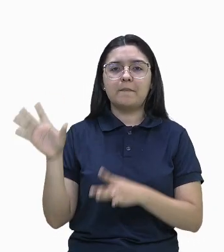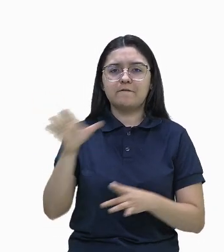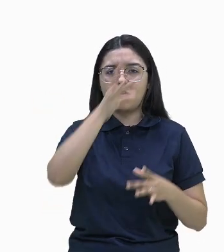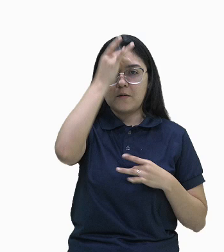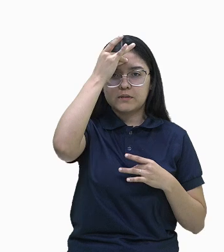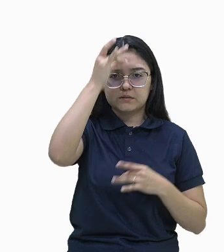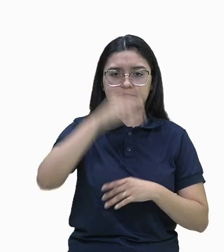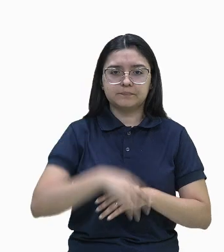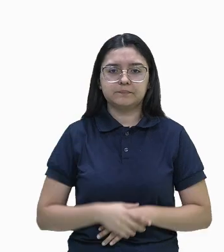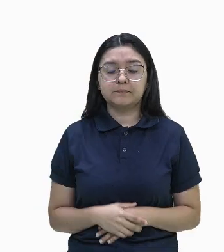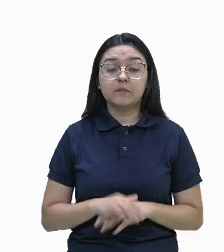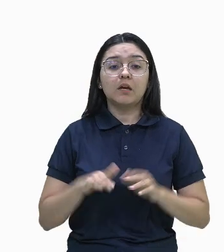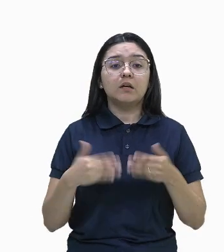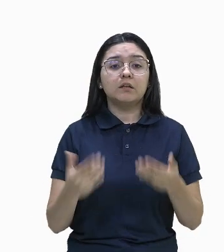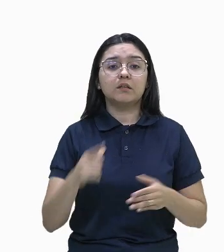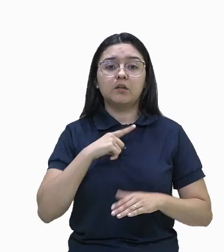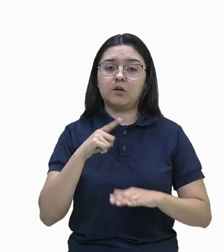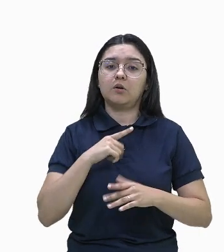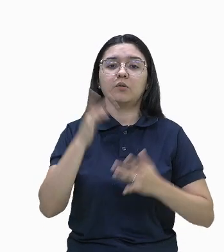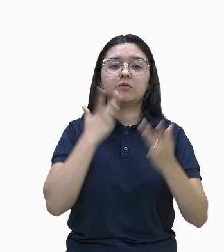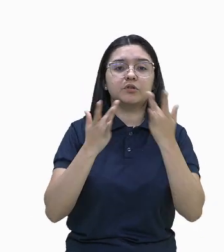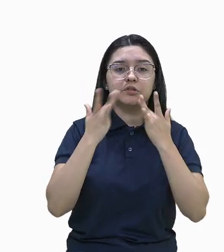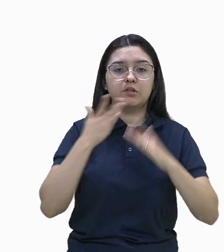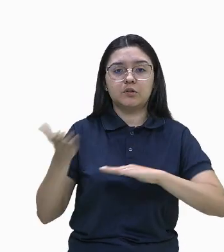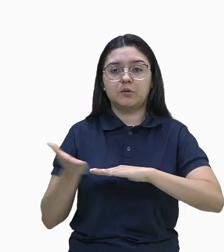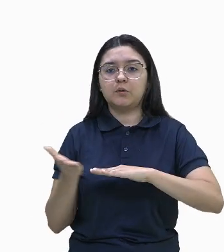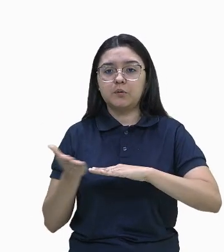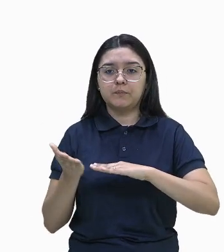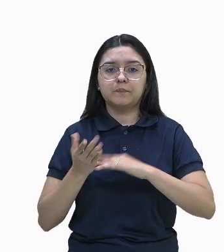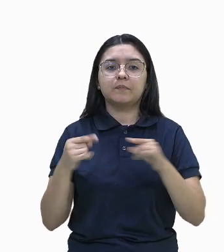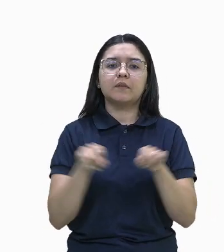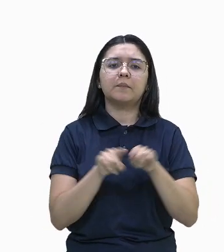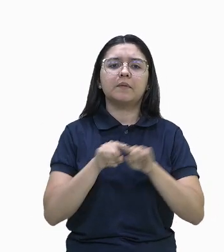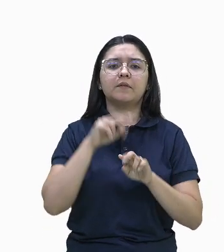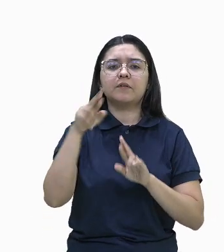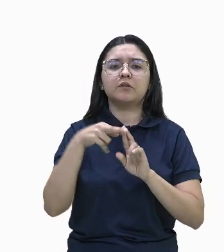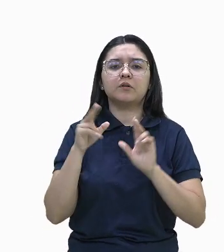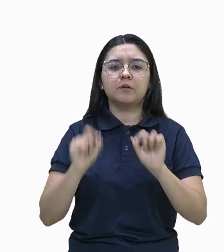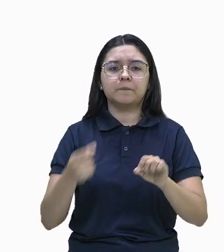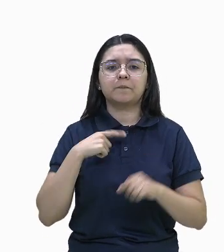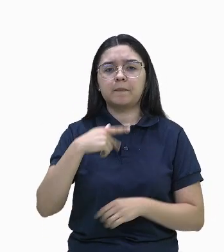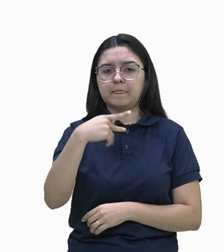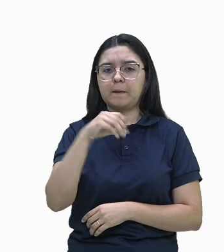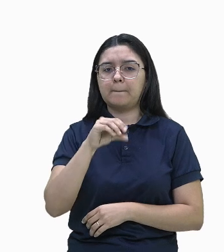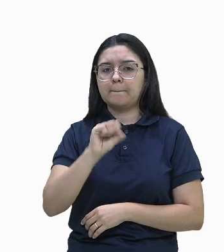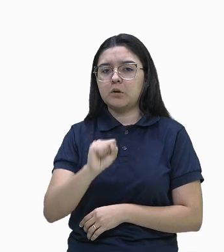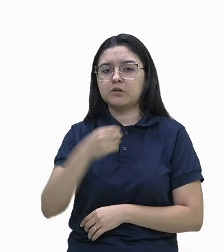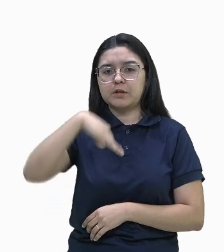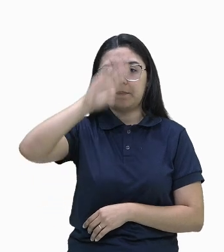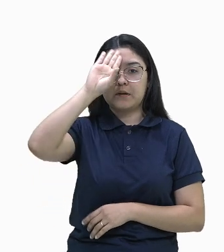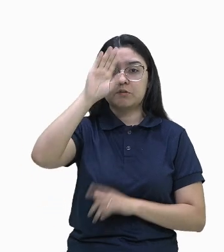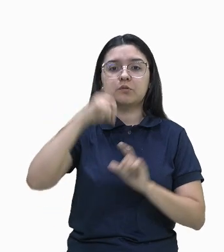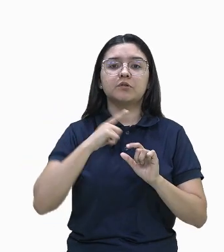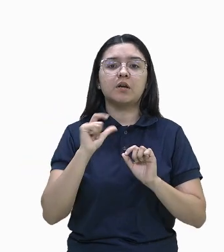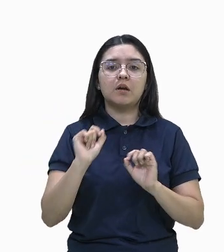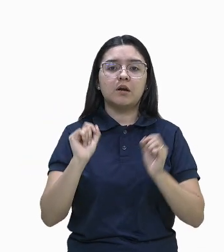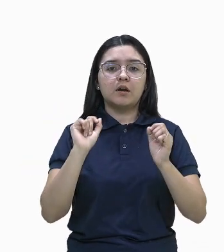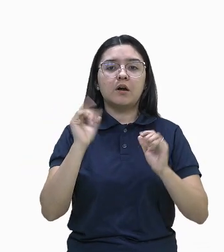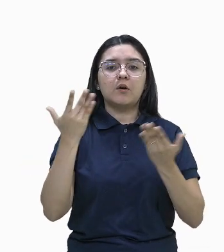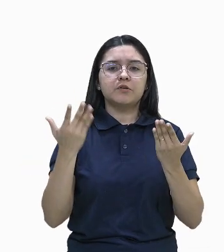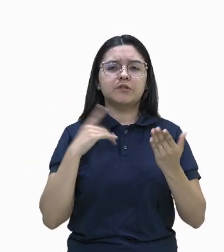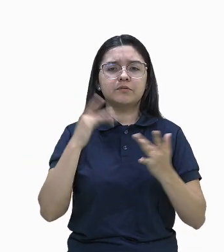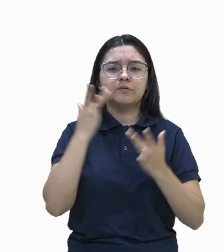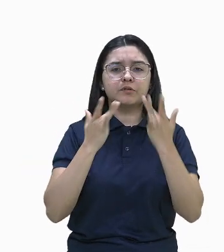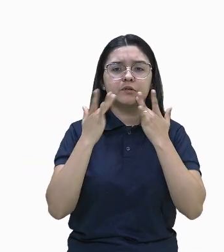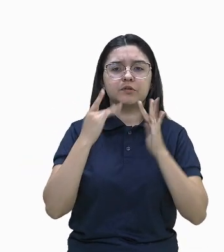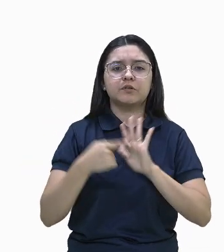performance. O teatro contemporâneo também é referido, né, como pós-dramático, onde a cena é vista como